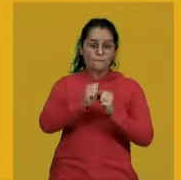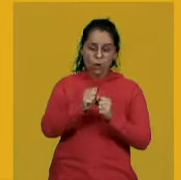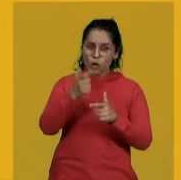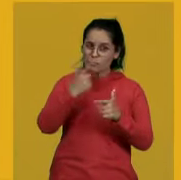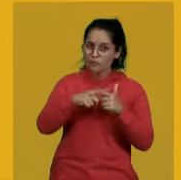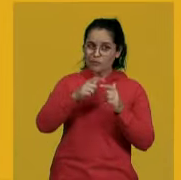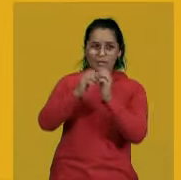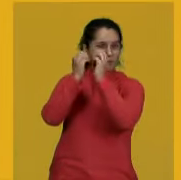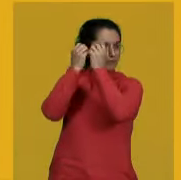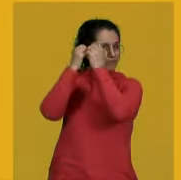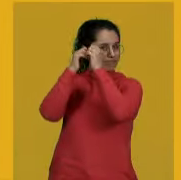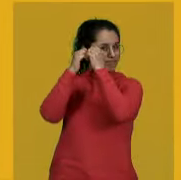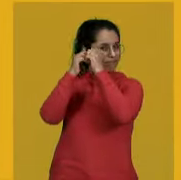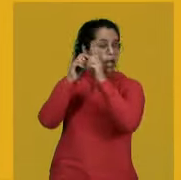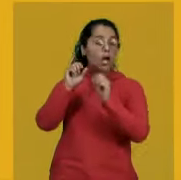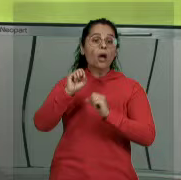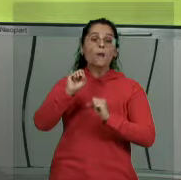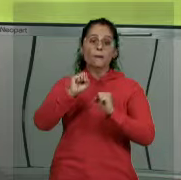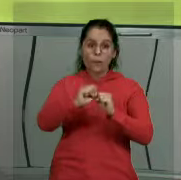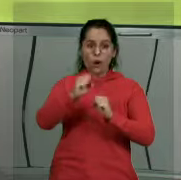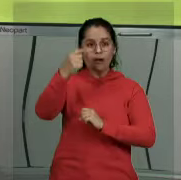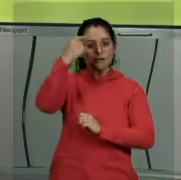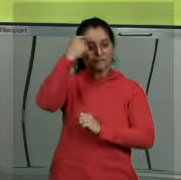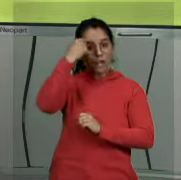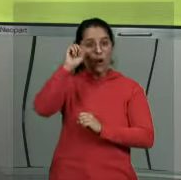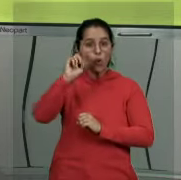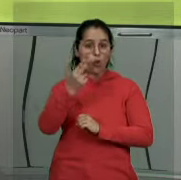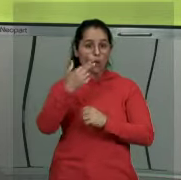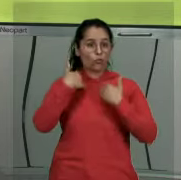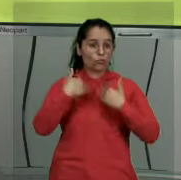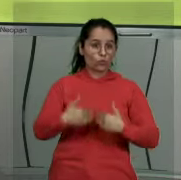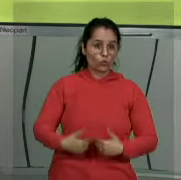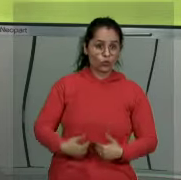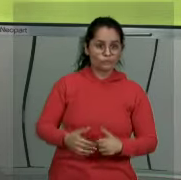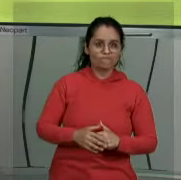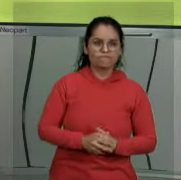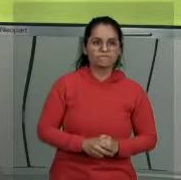distúrbios físicos e psíquicos.